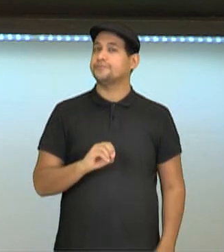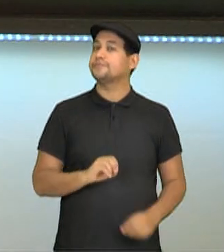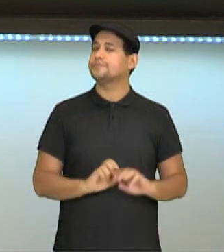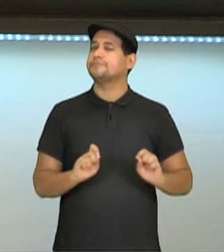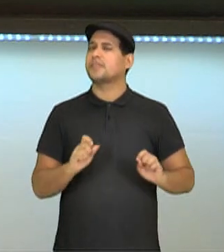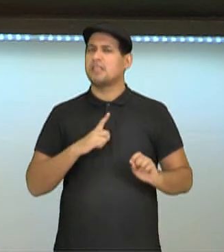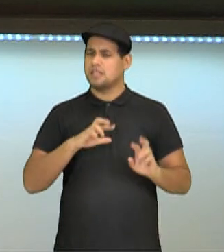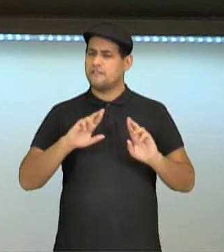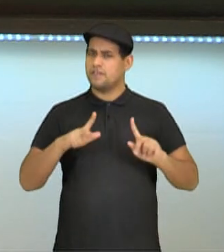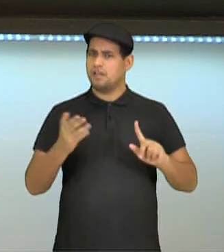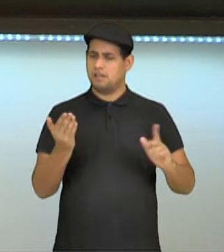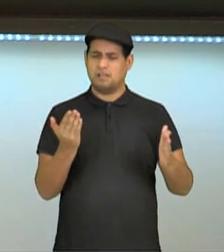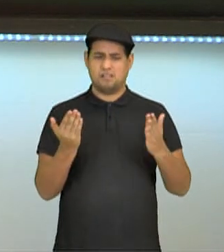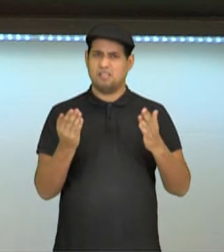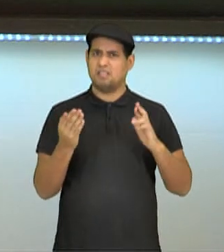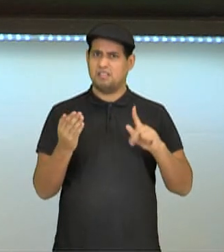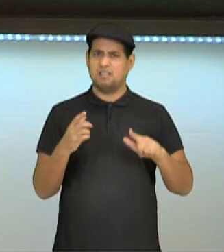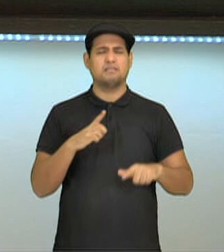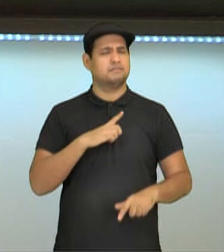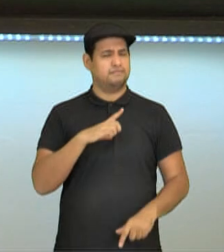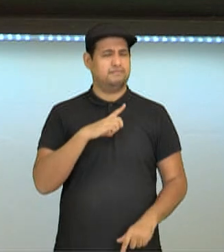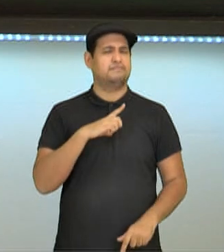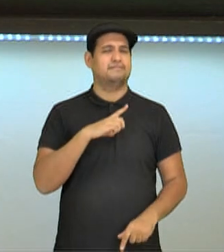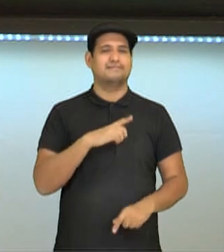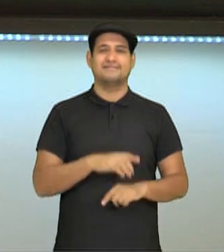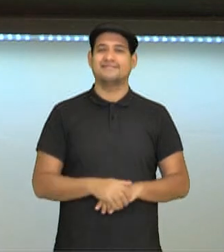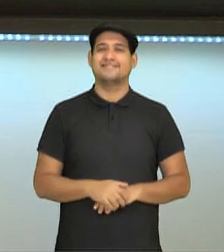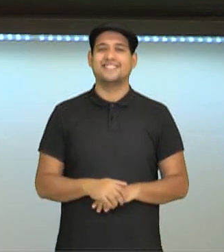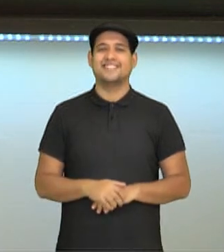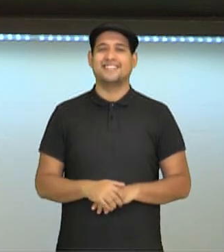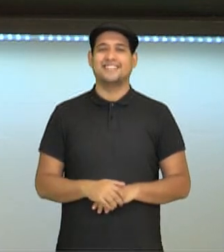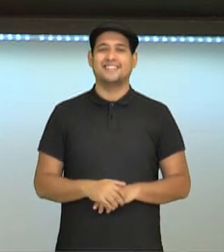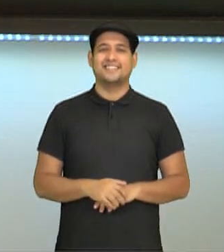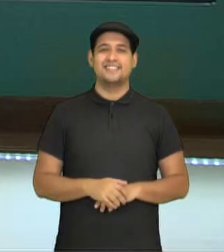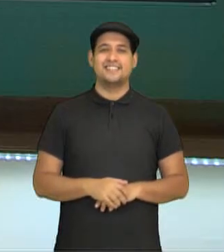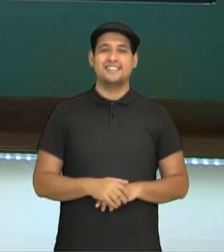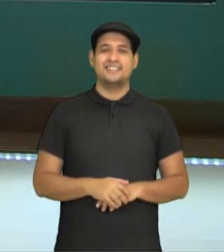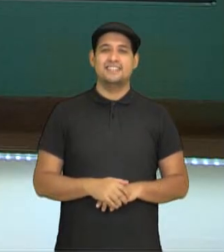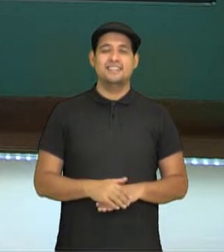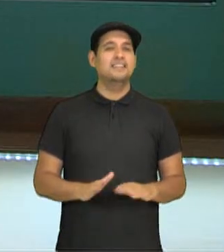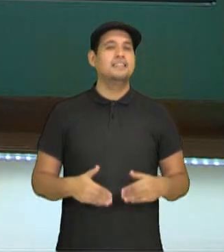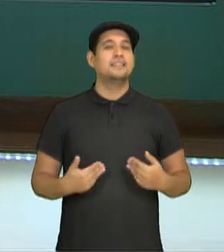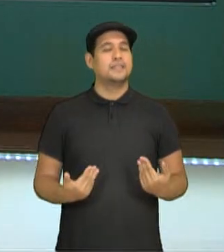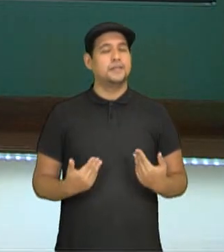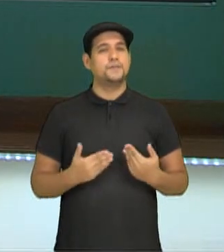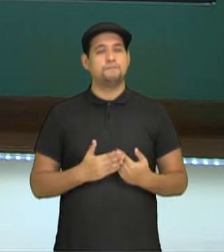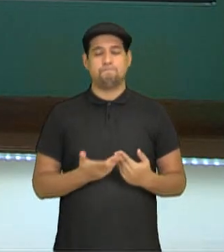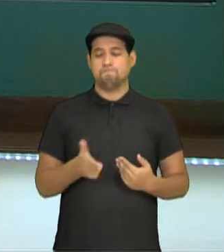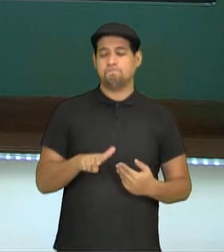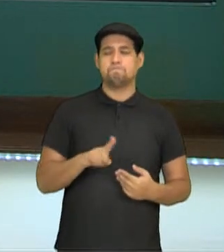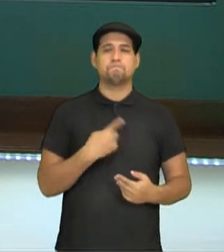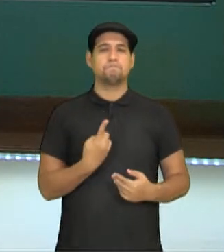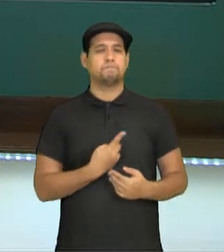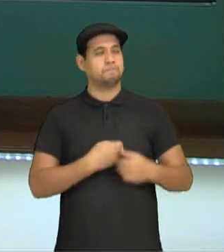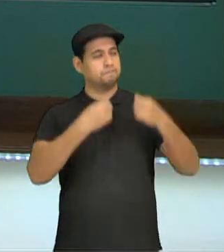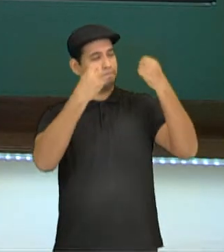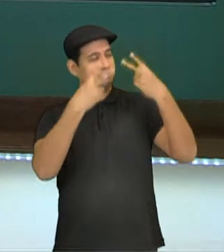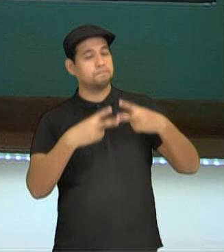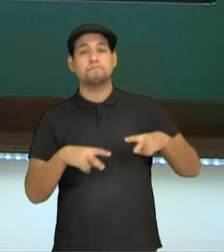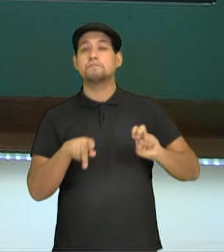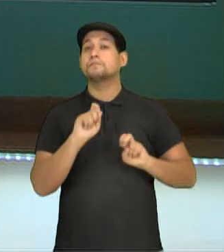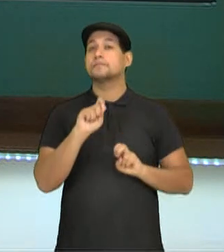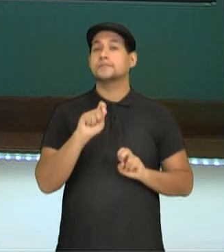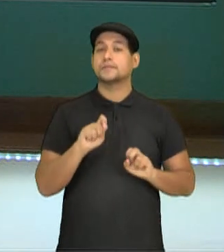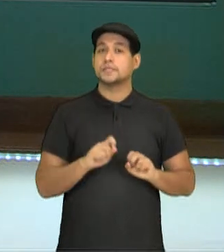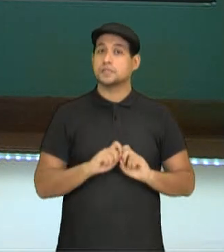encontrado muitas diferenças, não é mesmo? Bom, aí, continuando, nós vamos falar de um